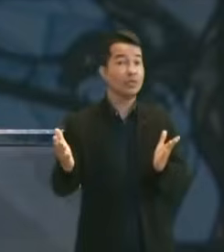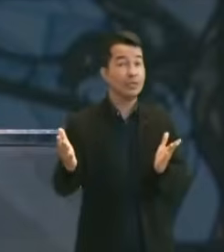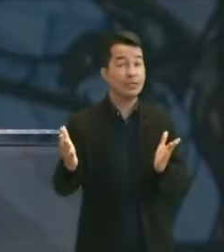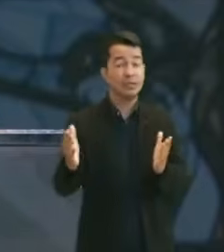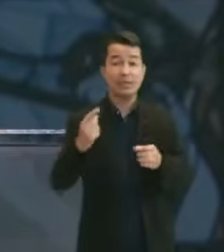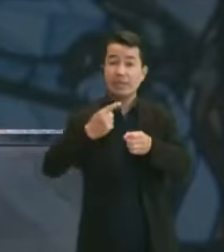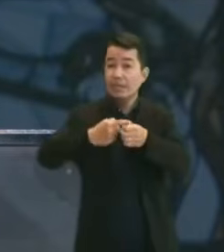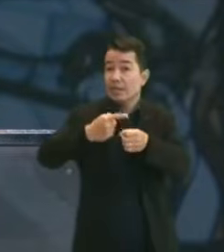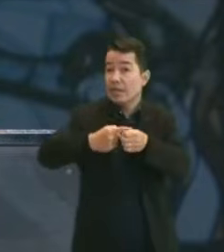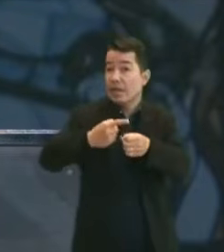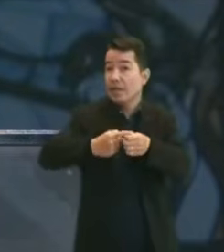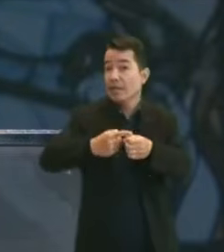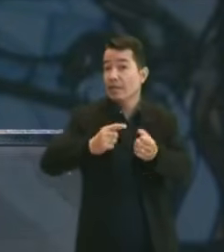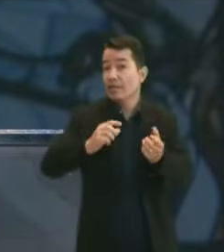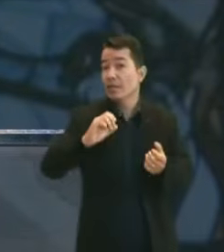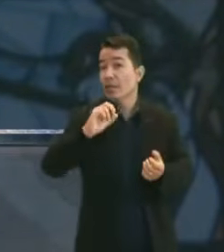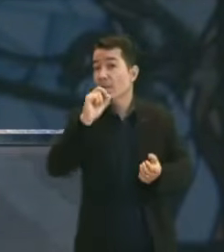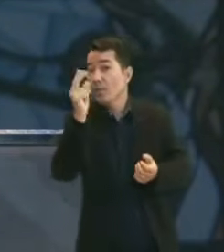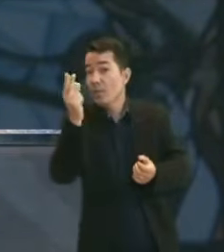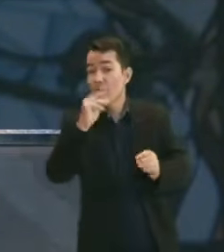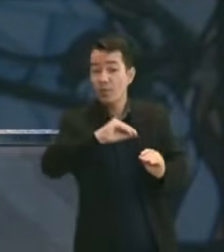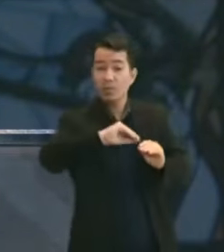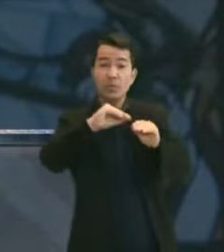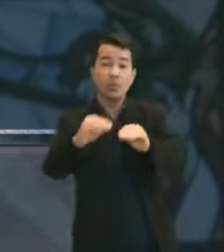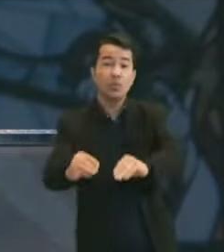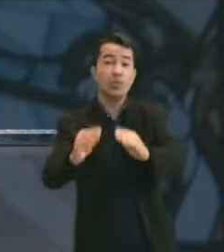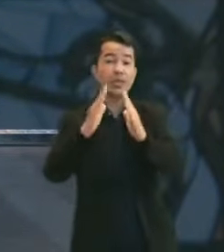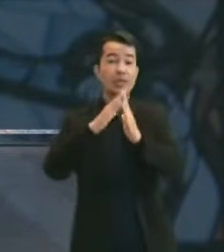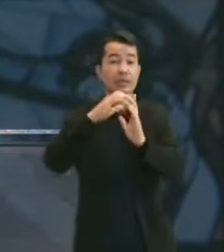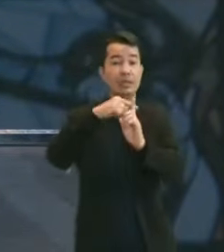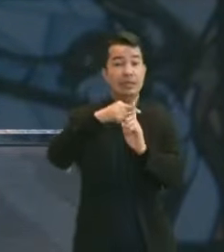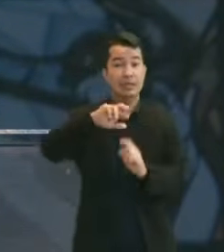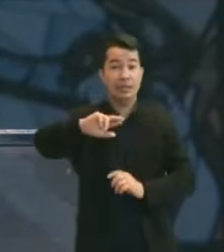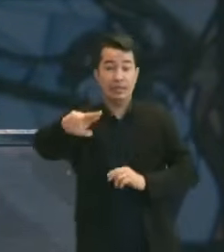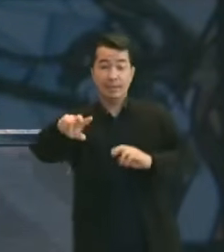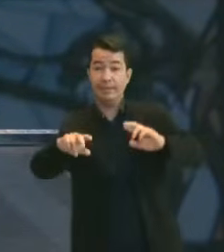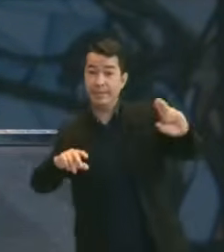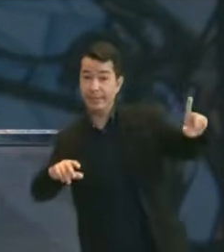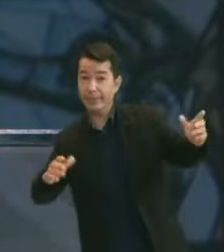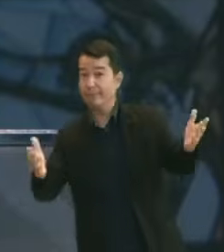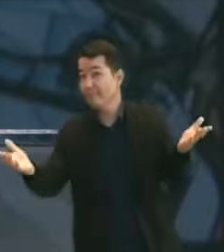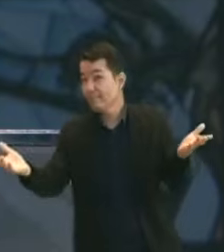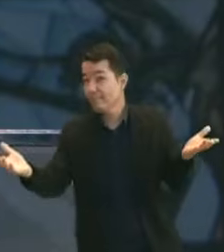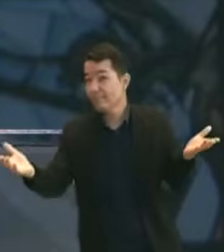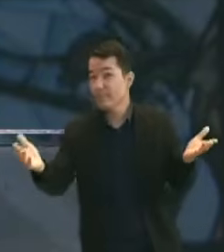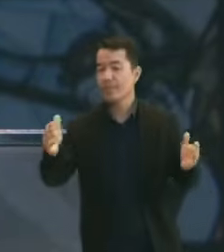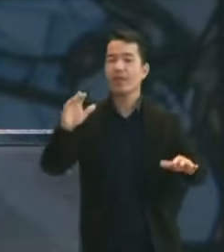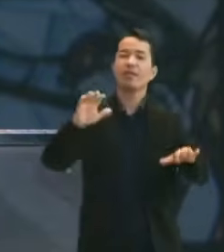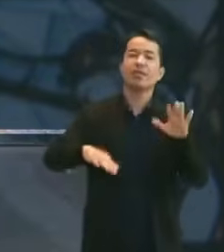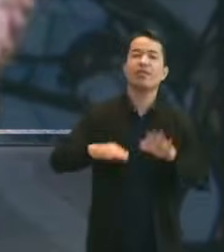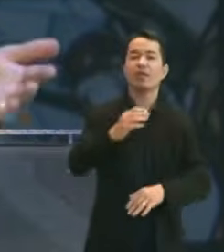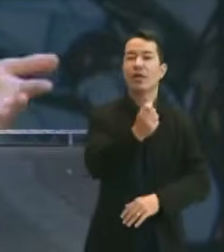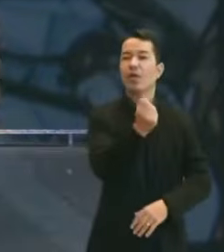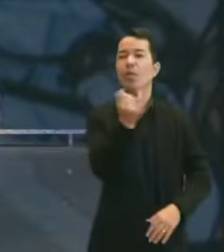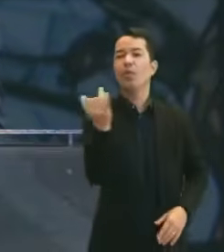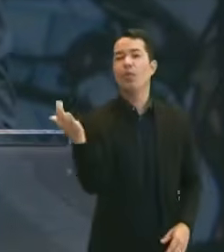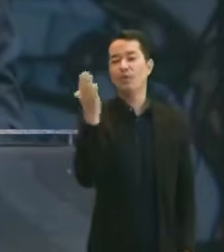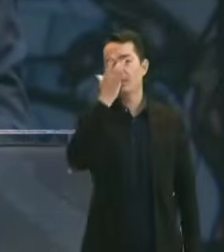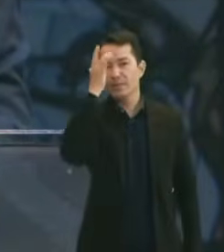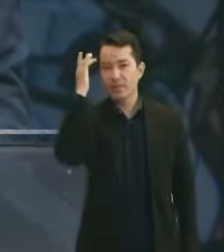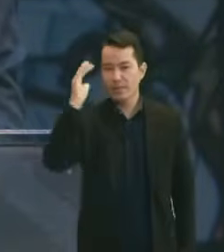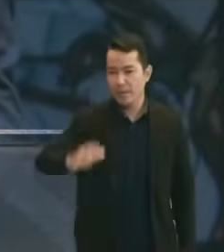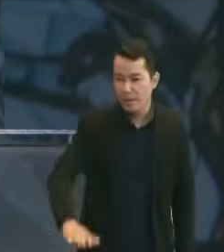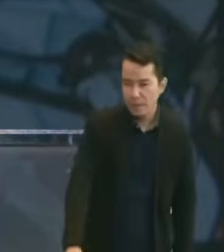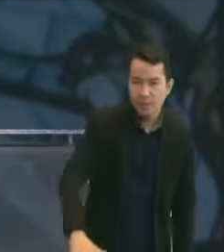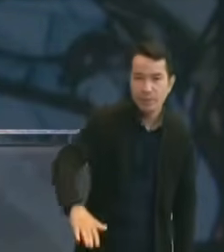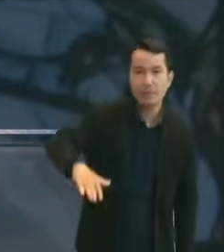como participando em uma nova igreja? Talvez para muitos aqui da PIB, nasceram e cresceram aqui. A PIB é